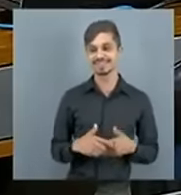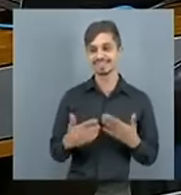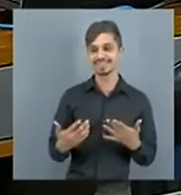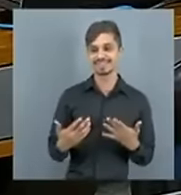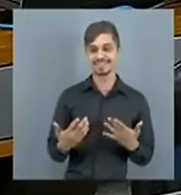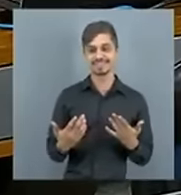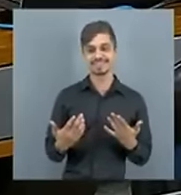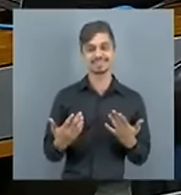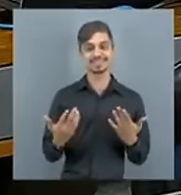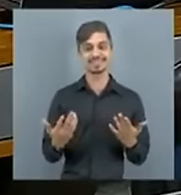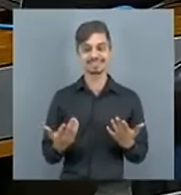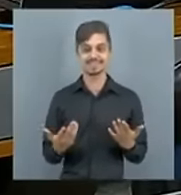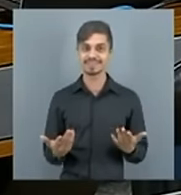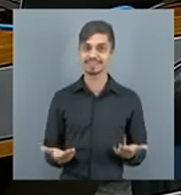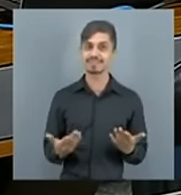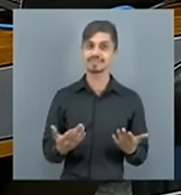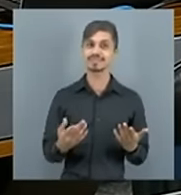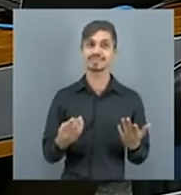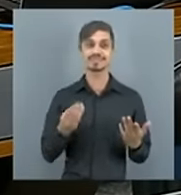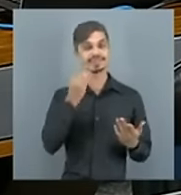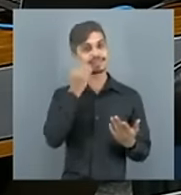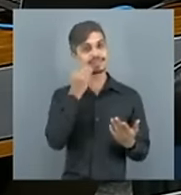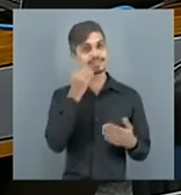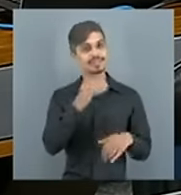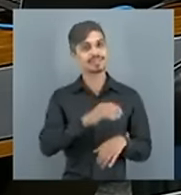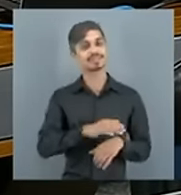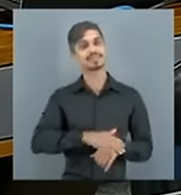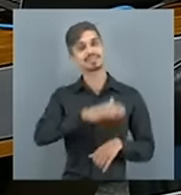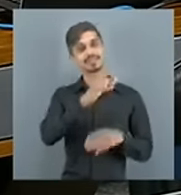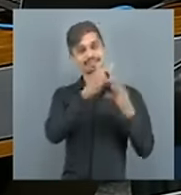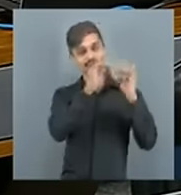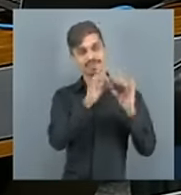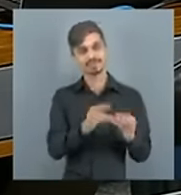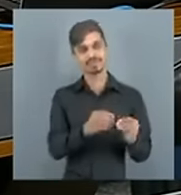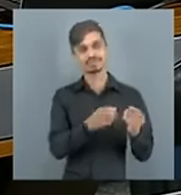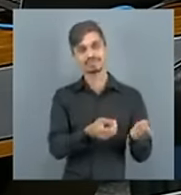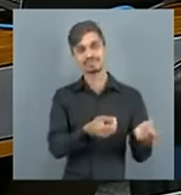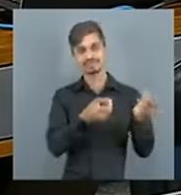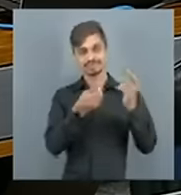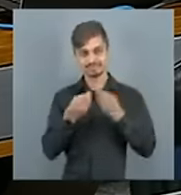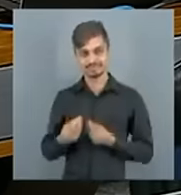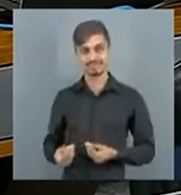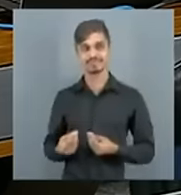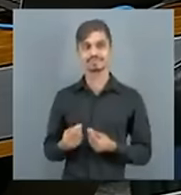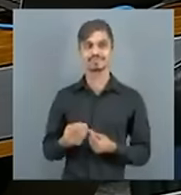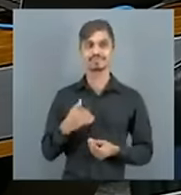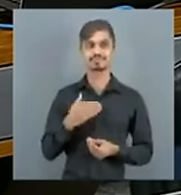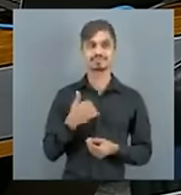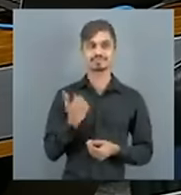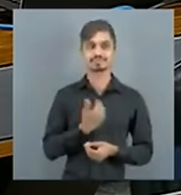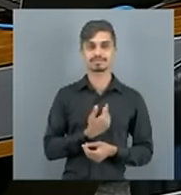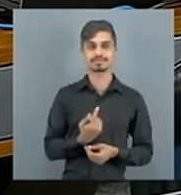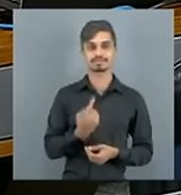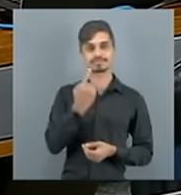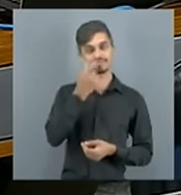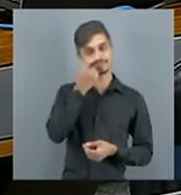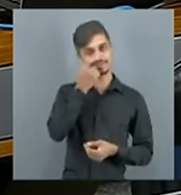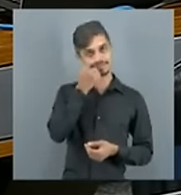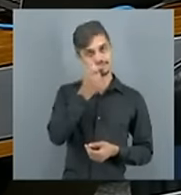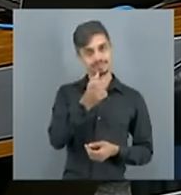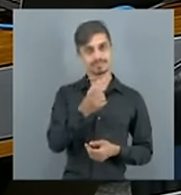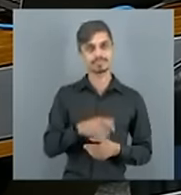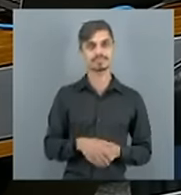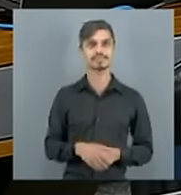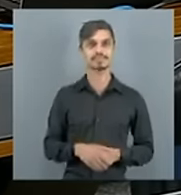que seja produtivo, no sentido de trazer elementos que a gente possa... avançar. Esse é meu único interesse nisso. E só